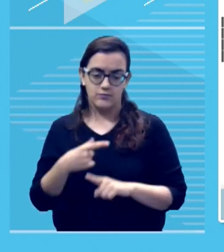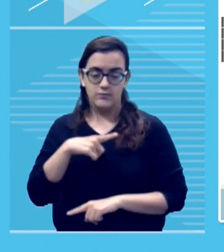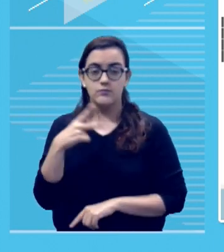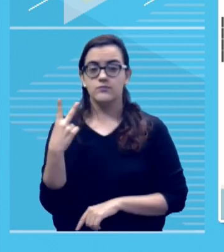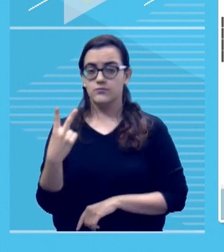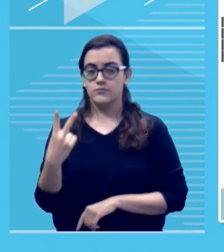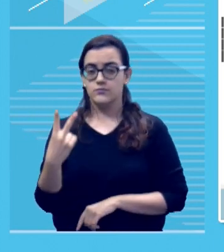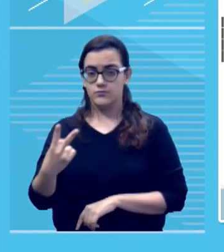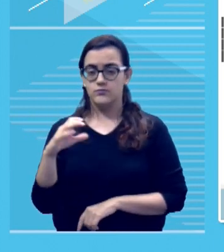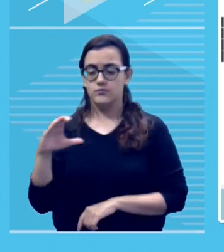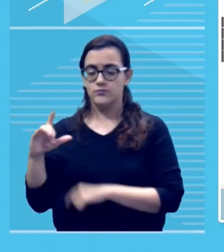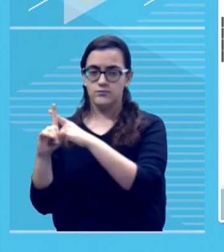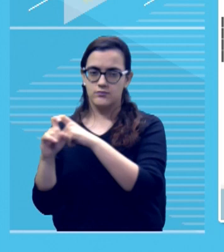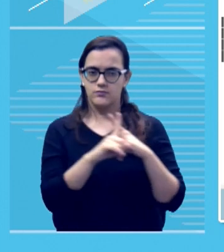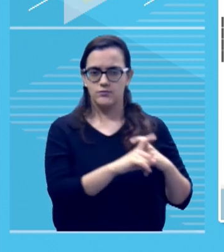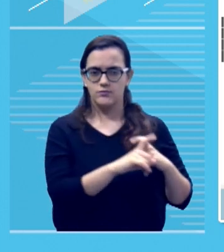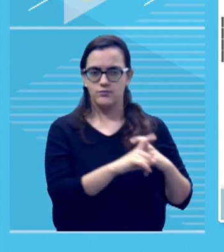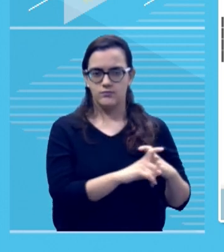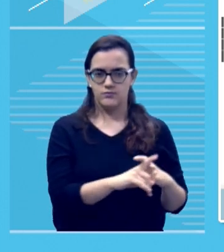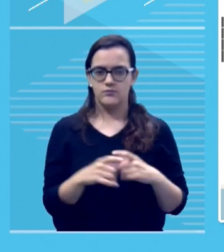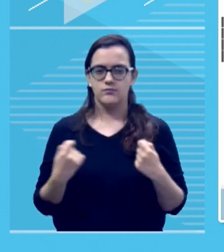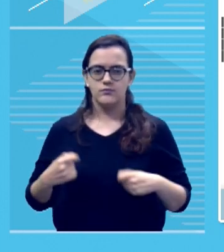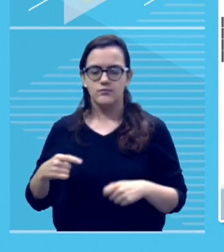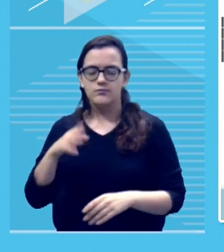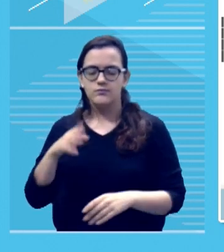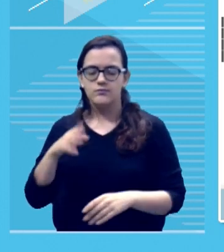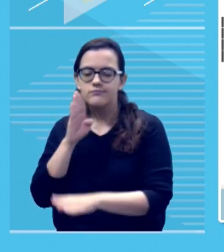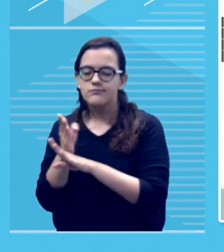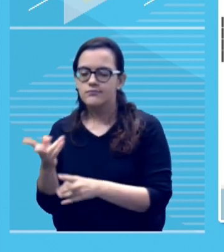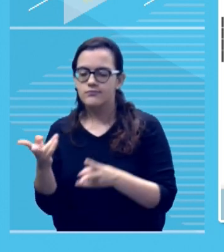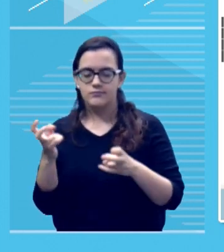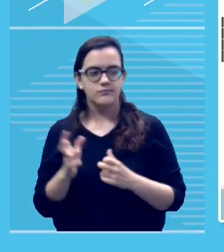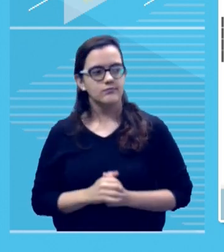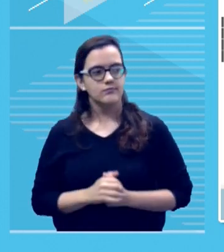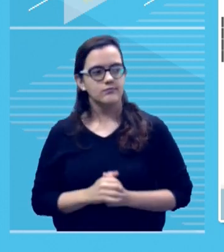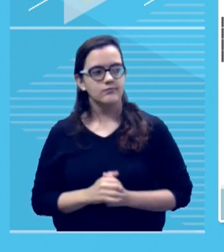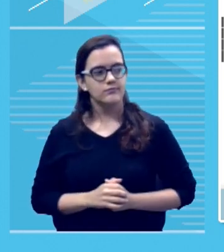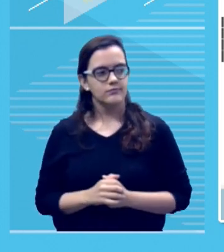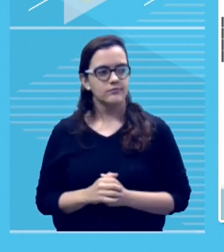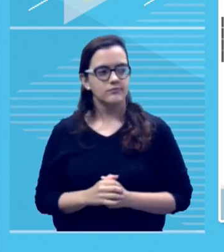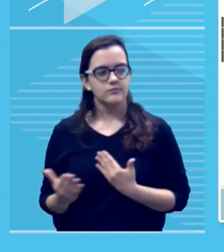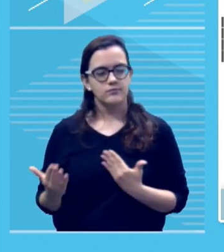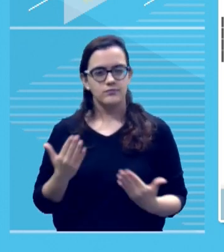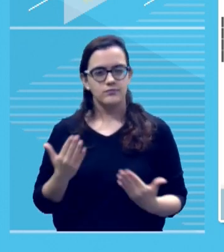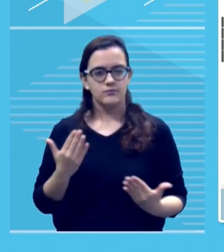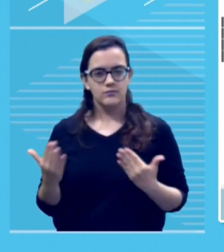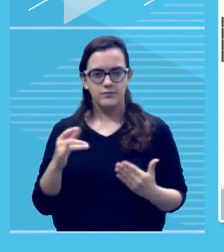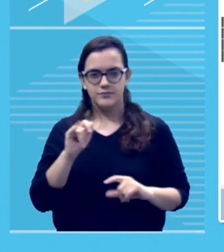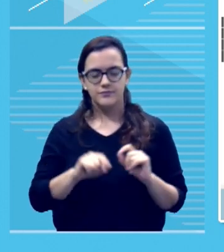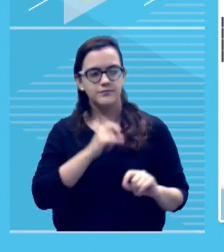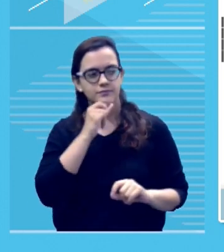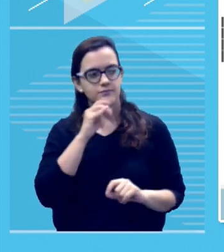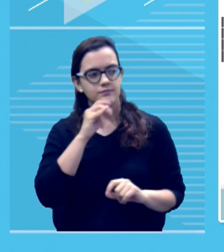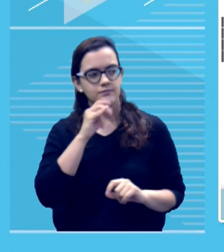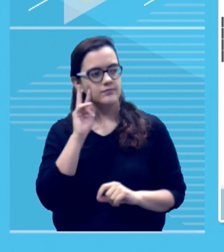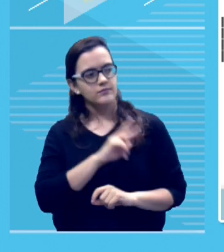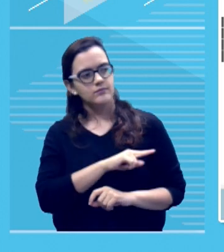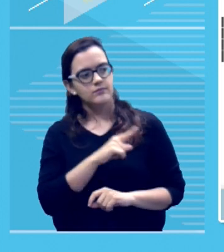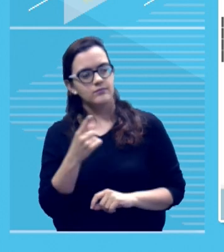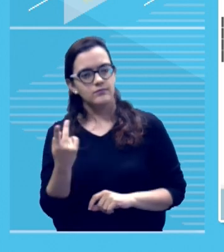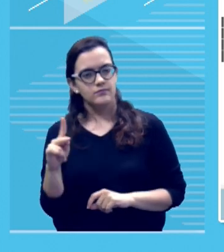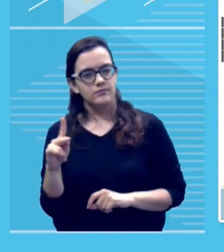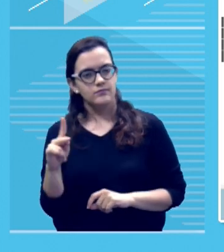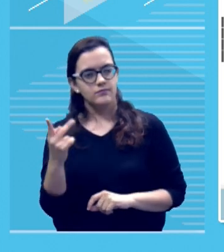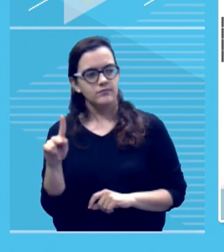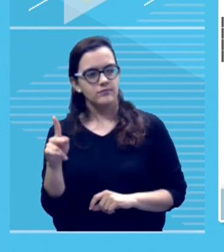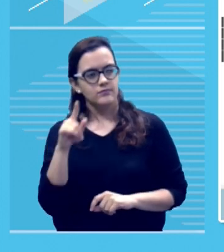óticos. Entendeu? Se eu tenho dois carbonos assimétricos, ó. Então, com asterisco. Eu completei com os hidrogênios, para você